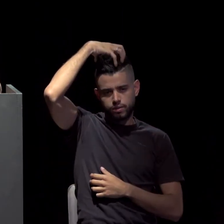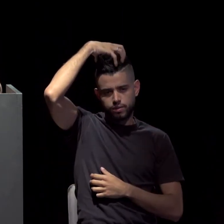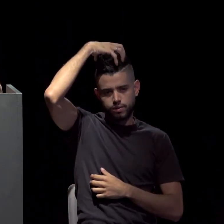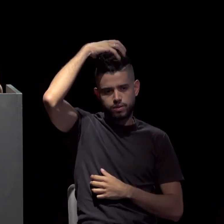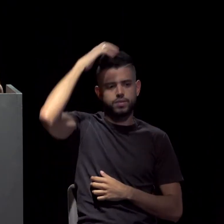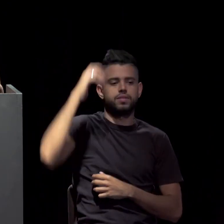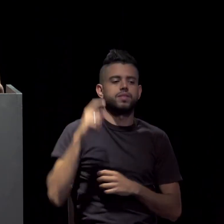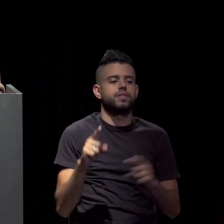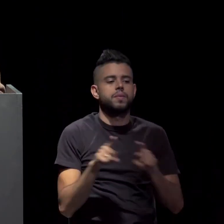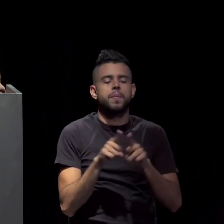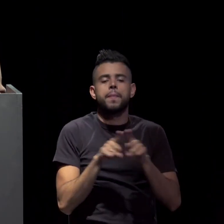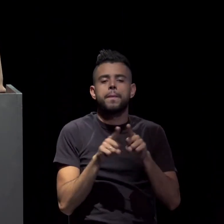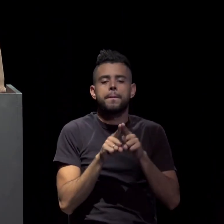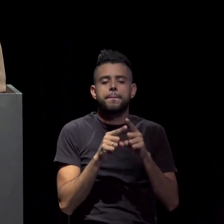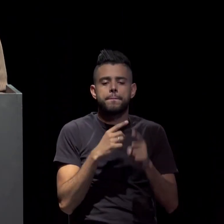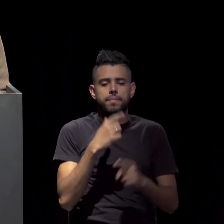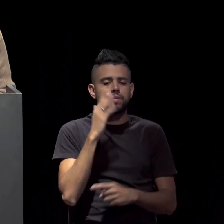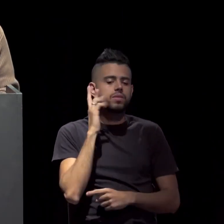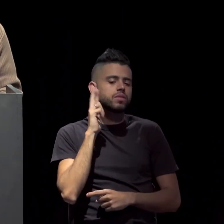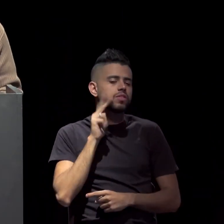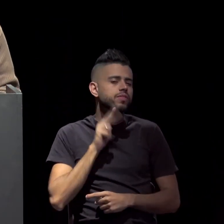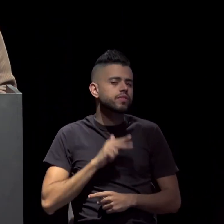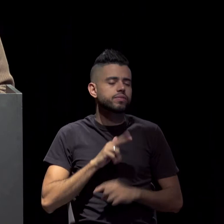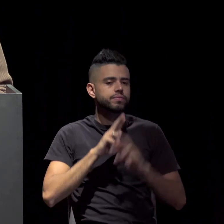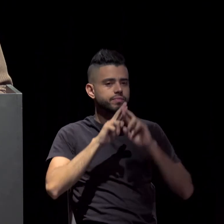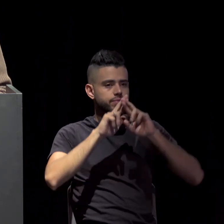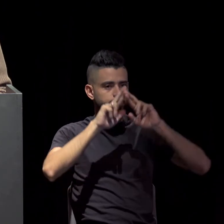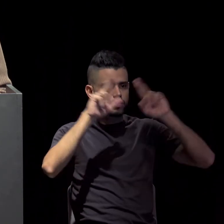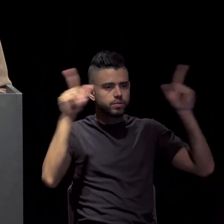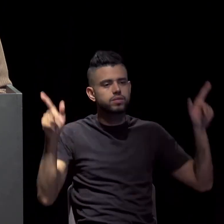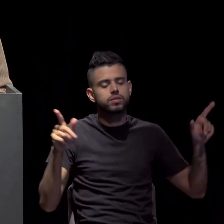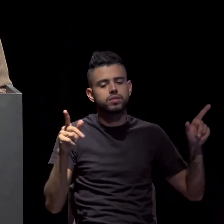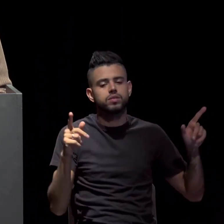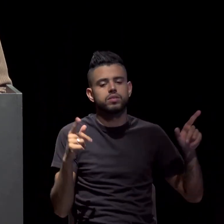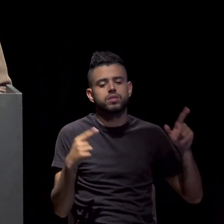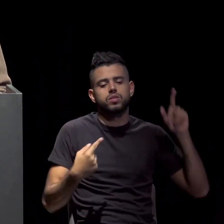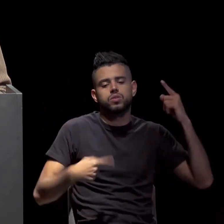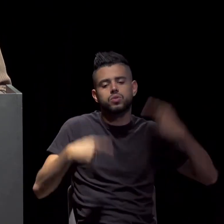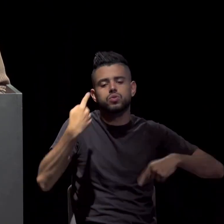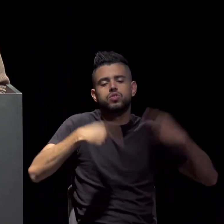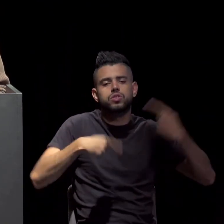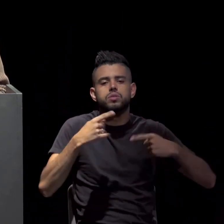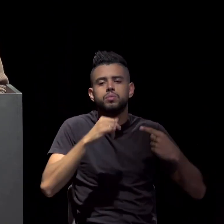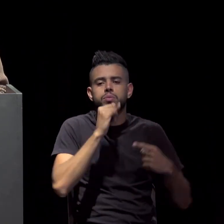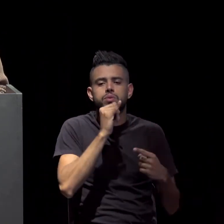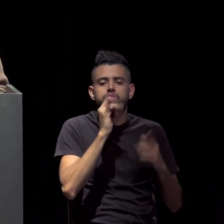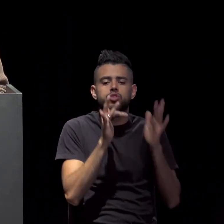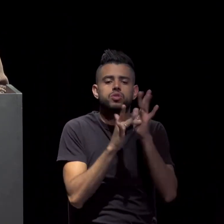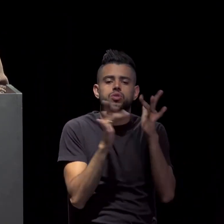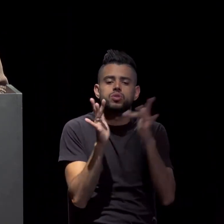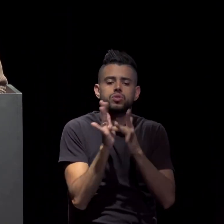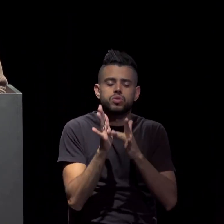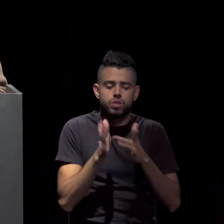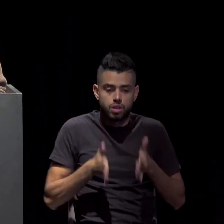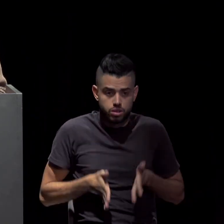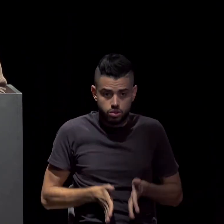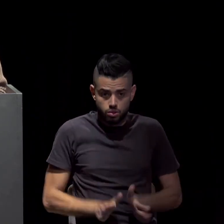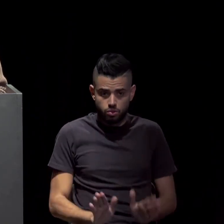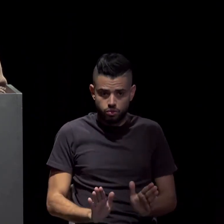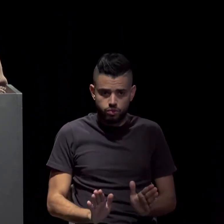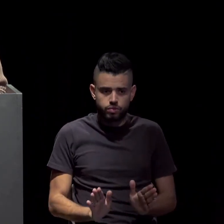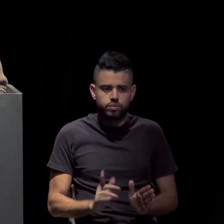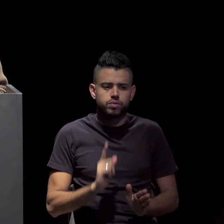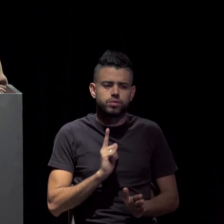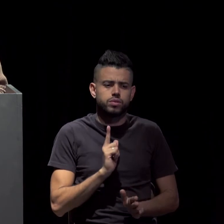de diferença racial entraram no universo religioso quando se discutia, por exemplo, o nascimento de Cristo. Há uma das